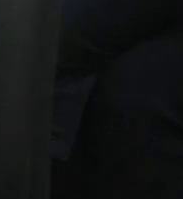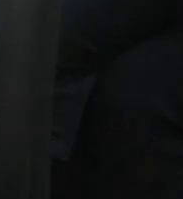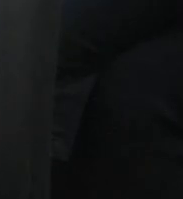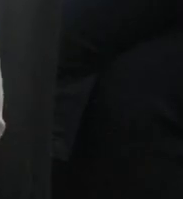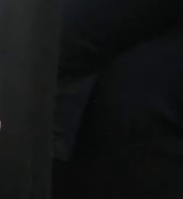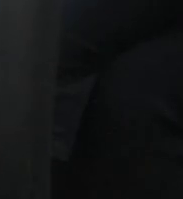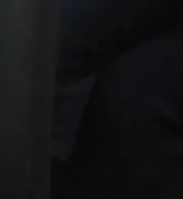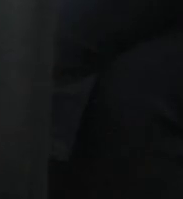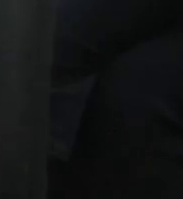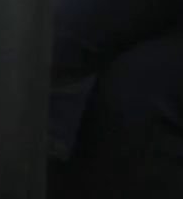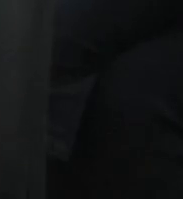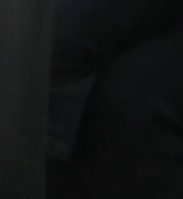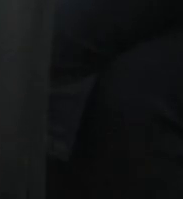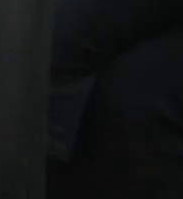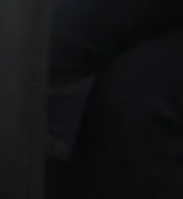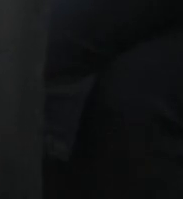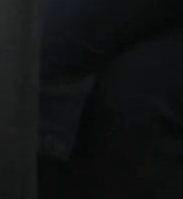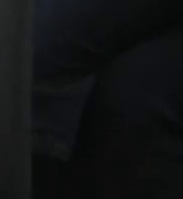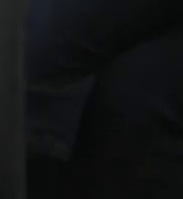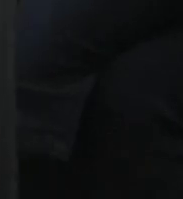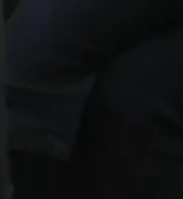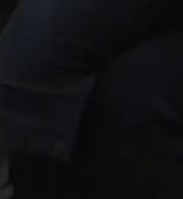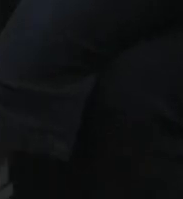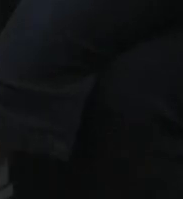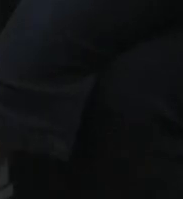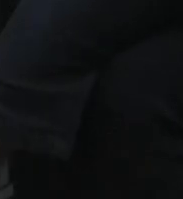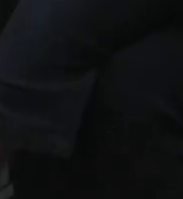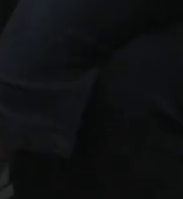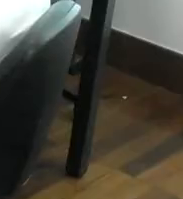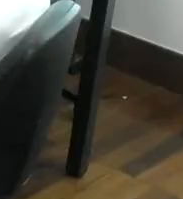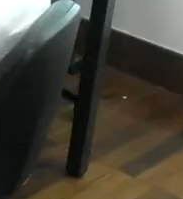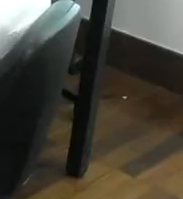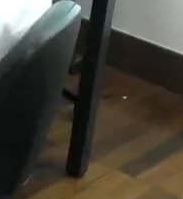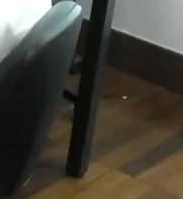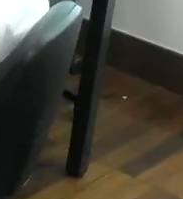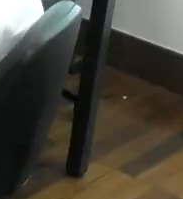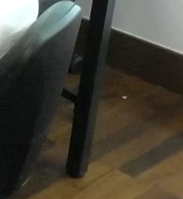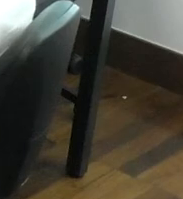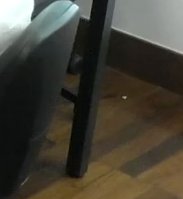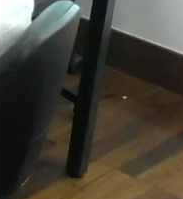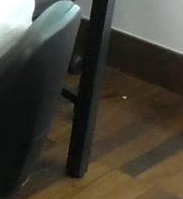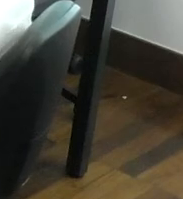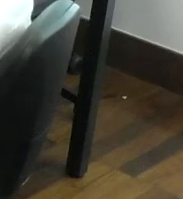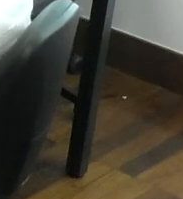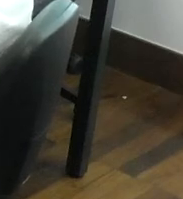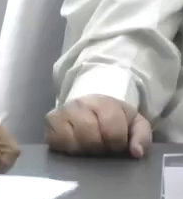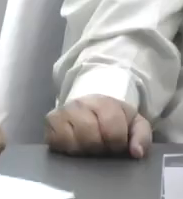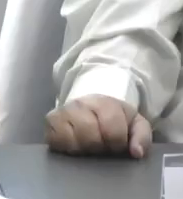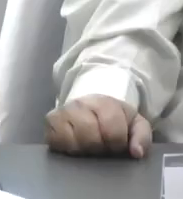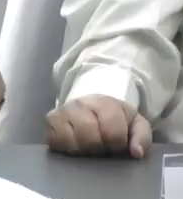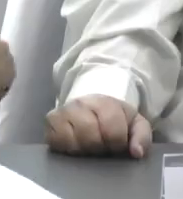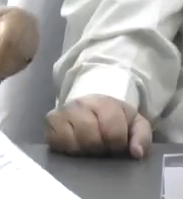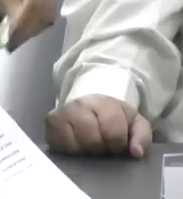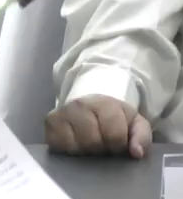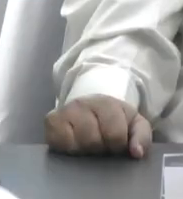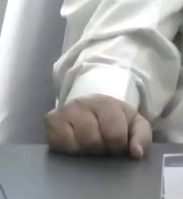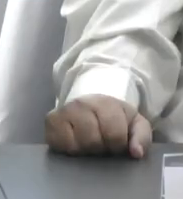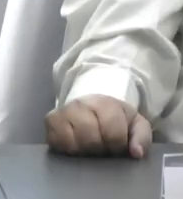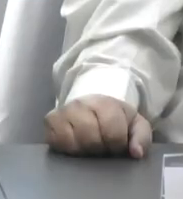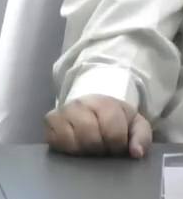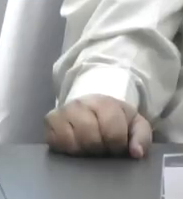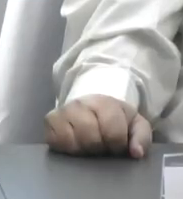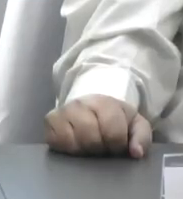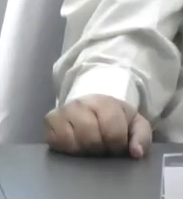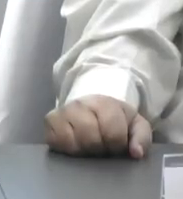o parecer da deputada Renata soua muito obrigada deputada Verônica Lima desse modo profiro